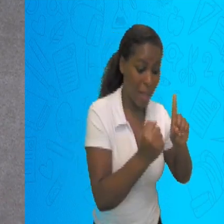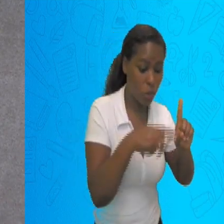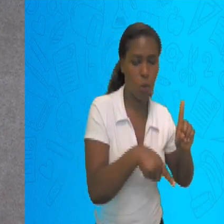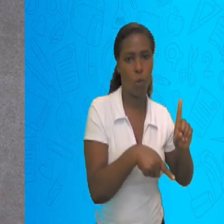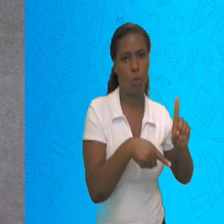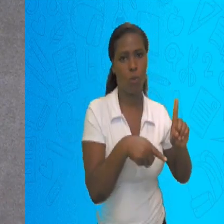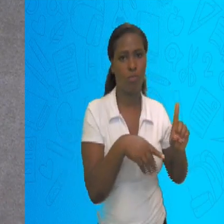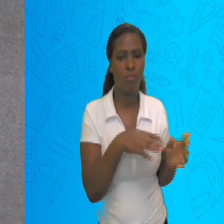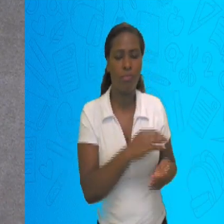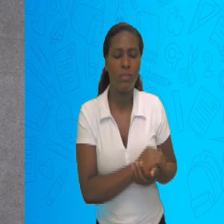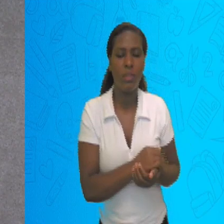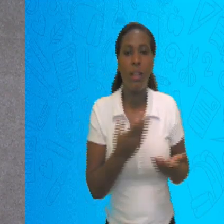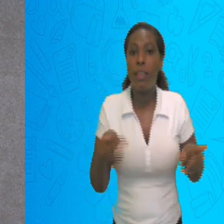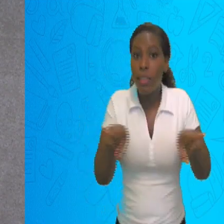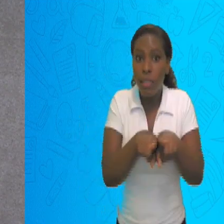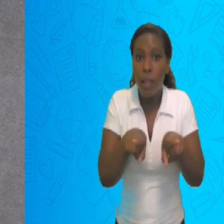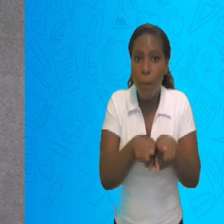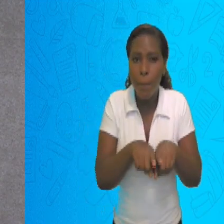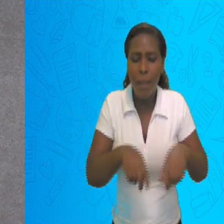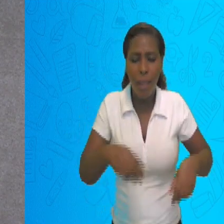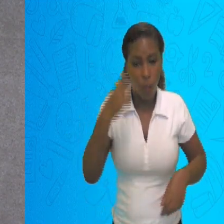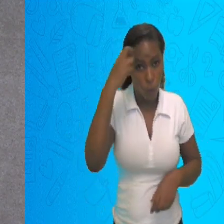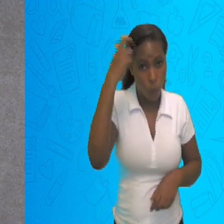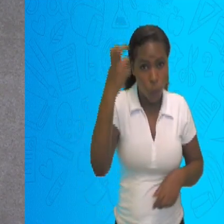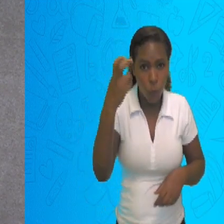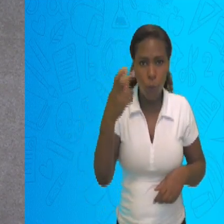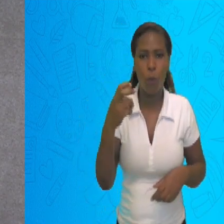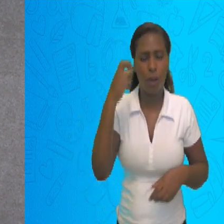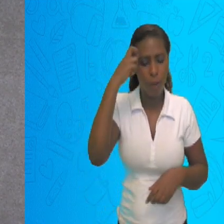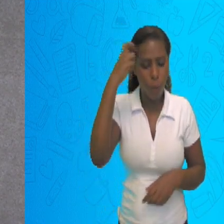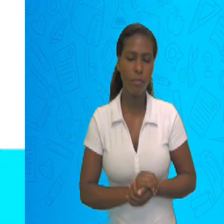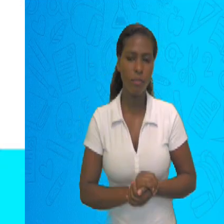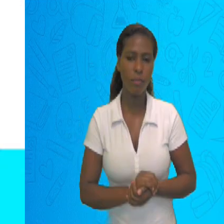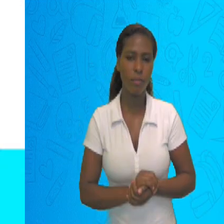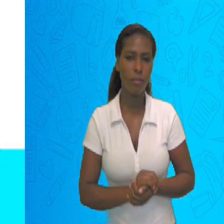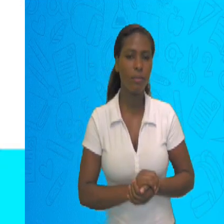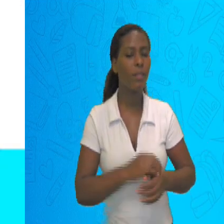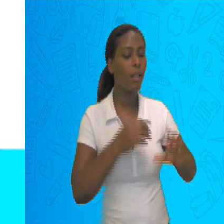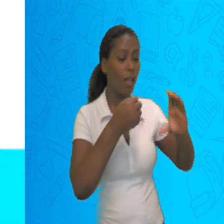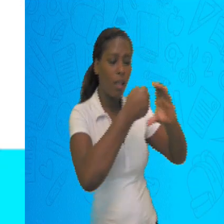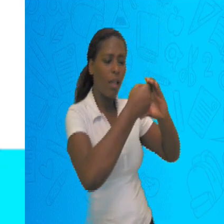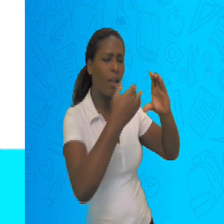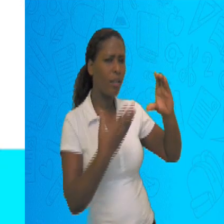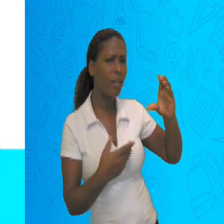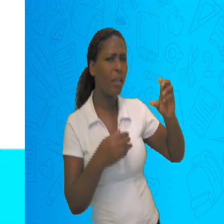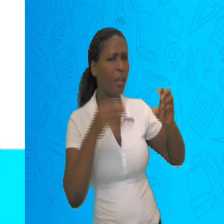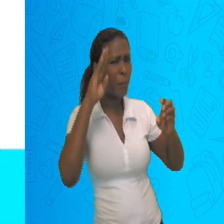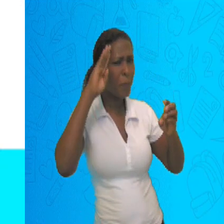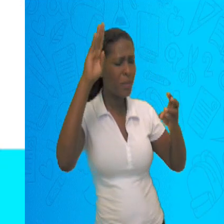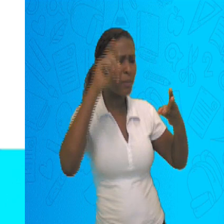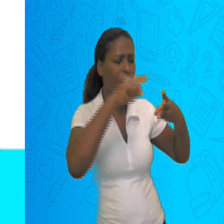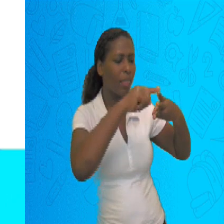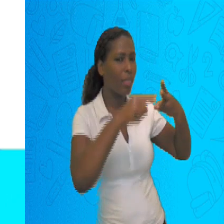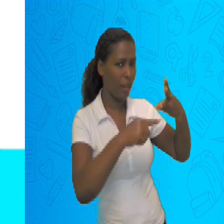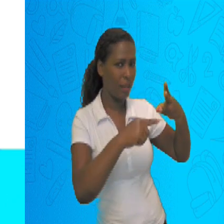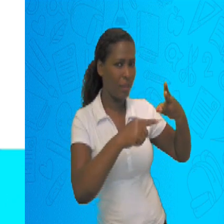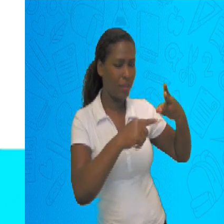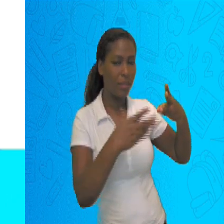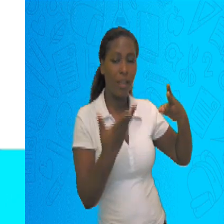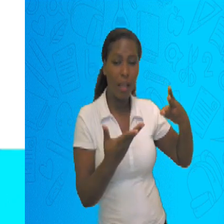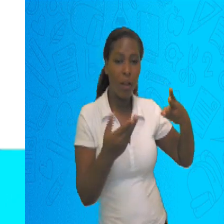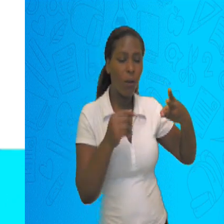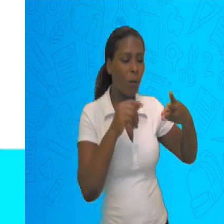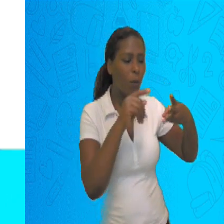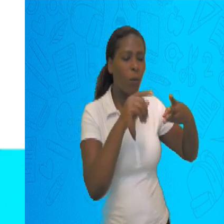portugueses impuseram as suas culturas sobre a cultura indígena. Vamos ver agora os 3 pontos principais